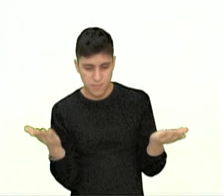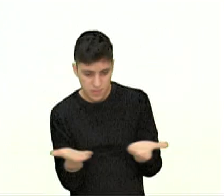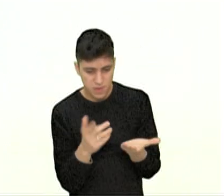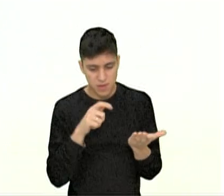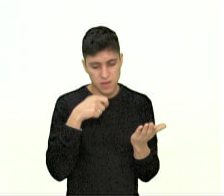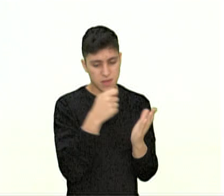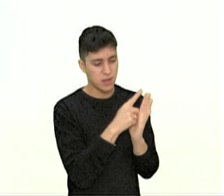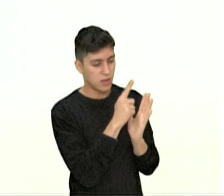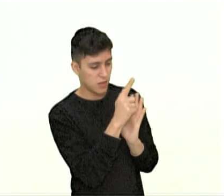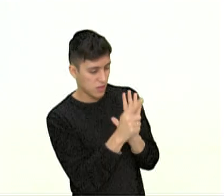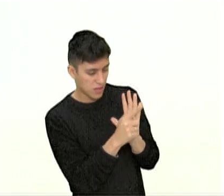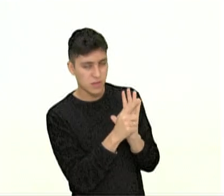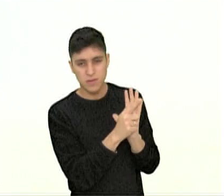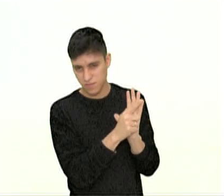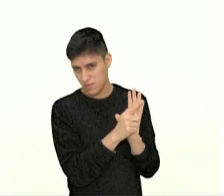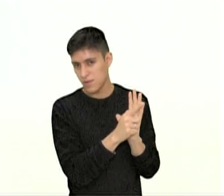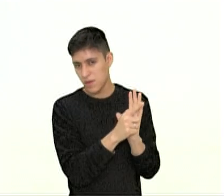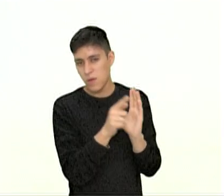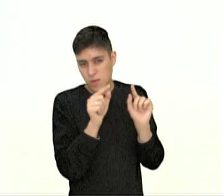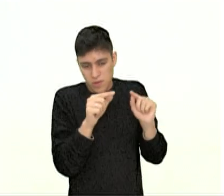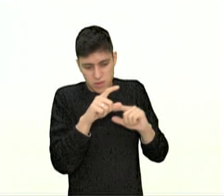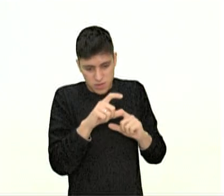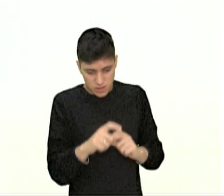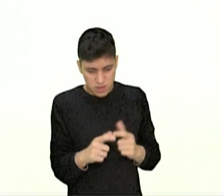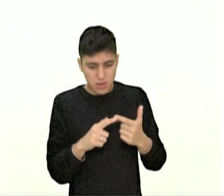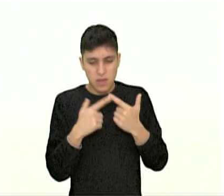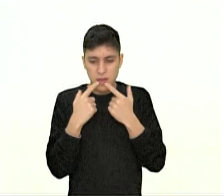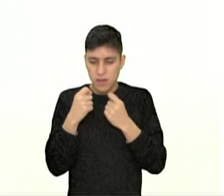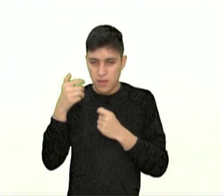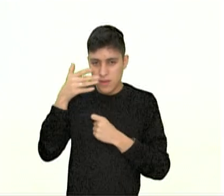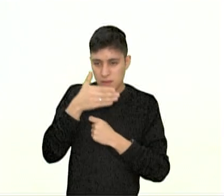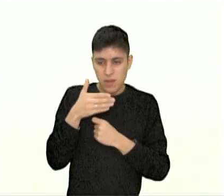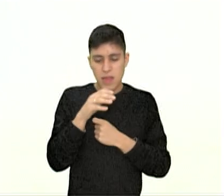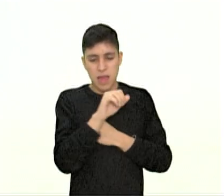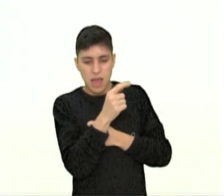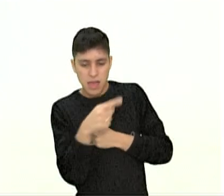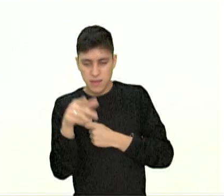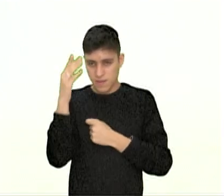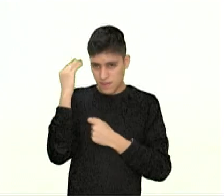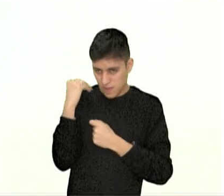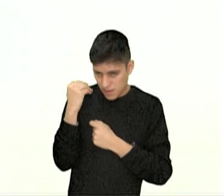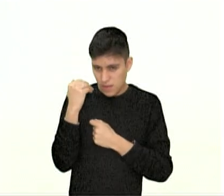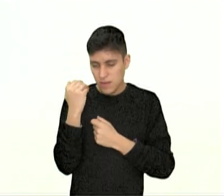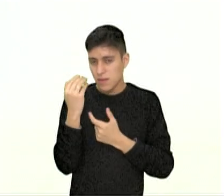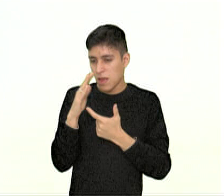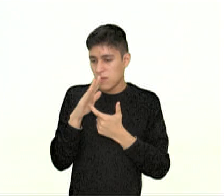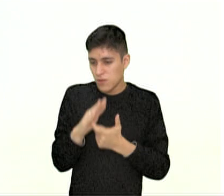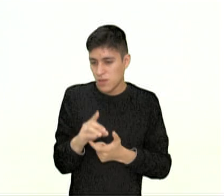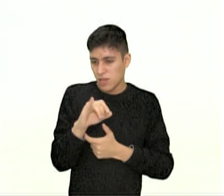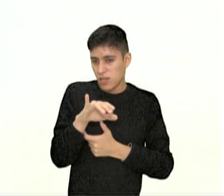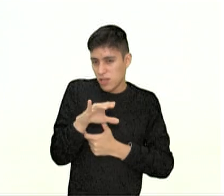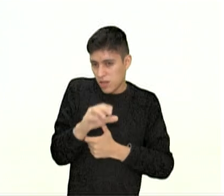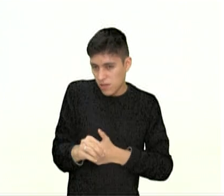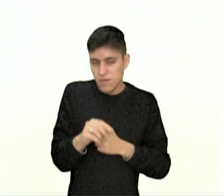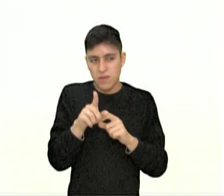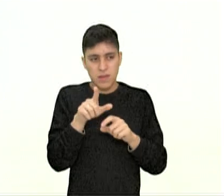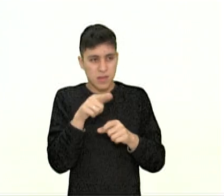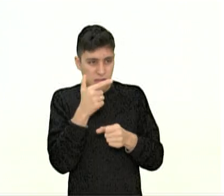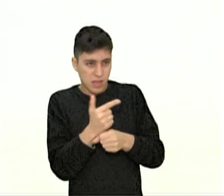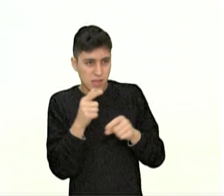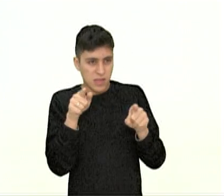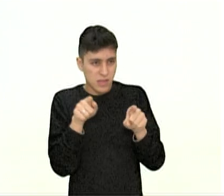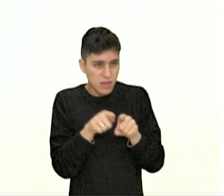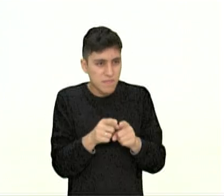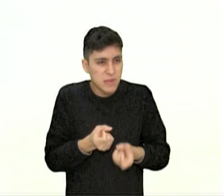gênero textual História em Quadrinhos, o linguístico e discursivo, ações no pretérito do indicativo, léxico e